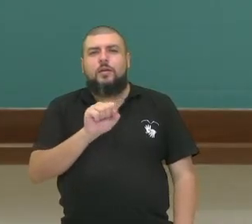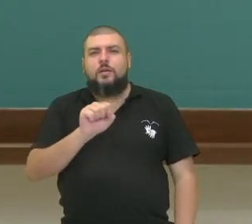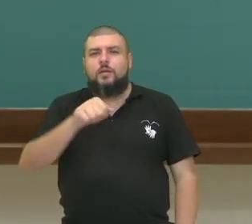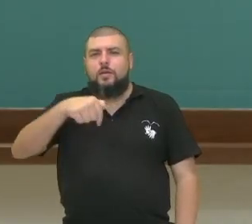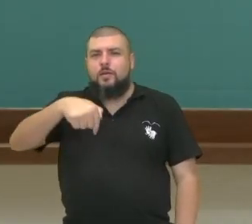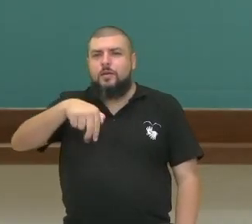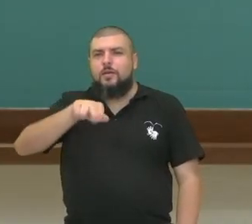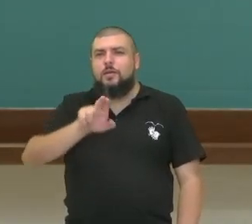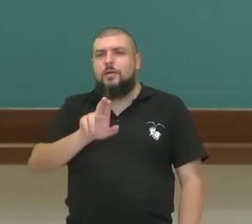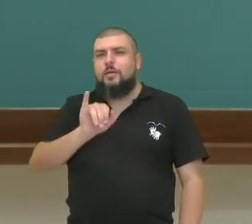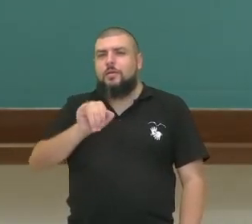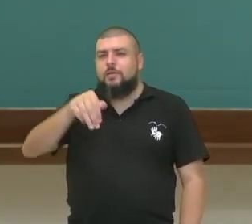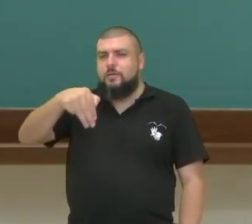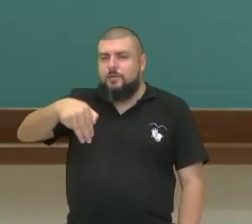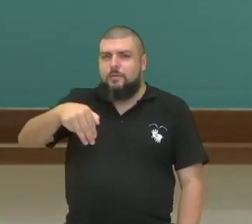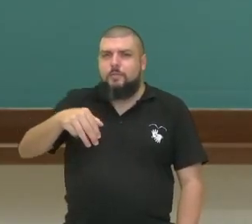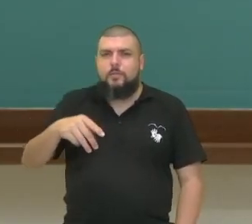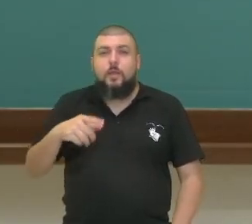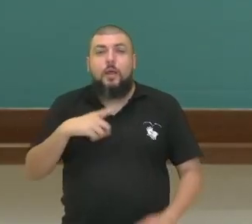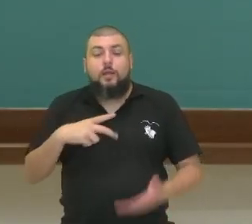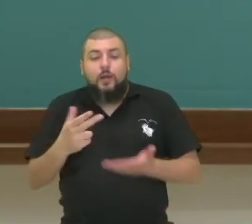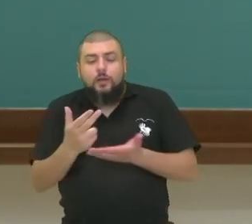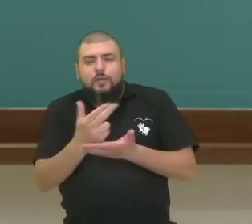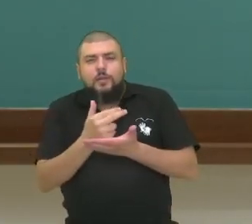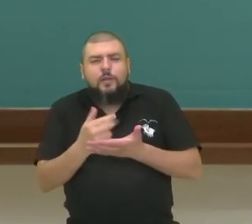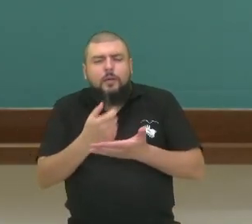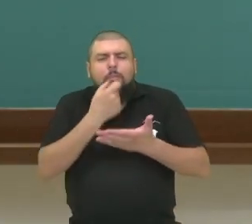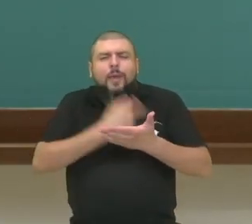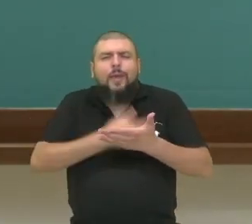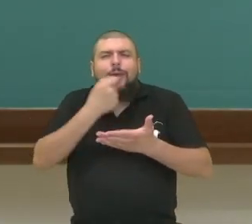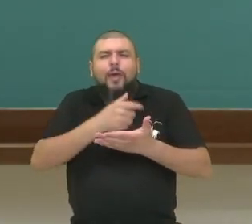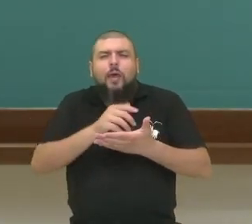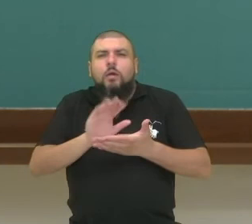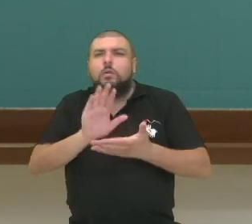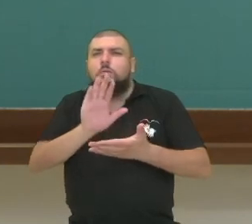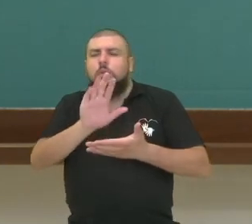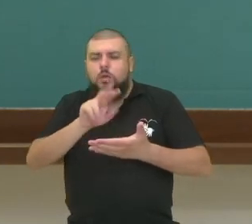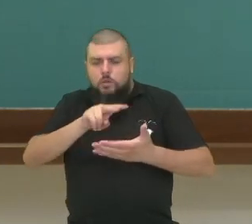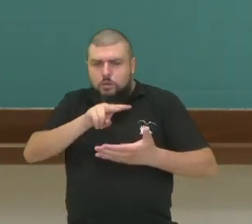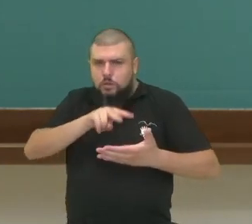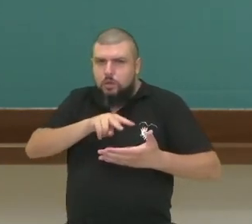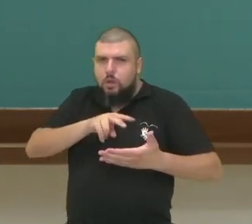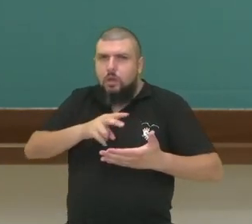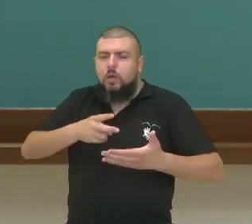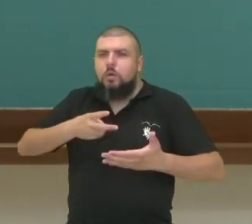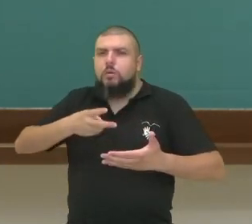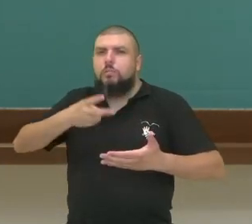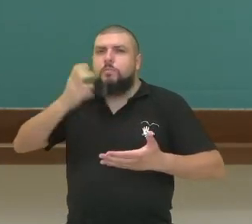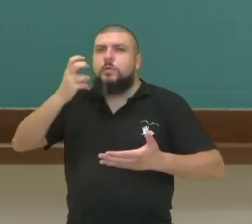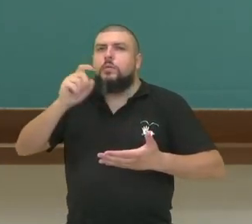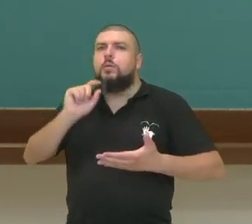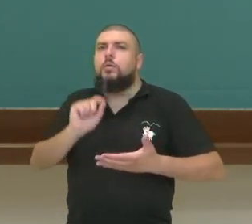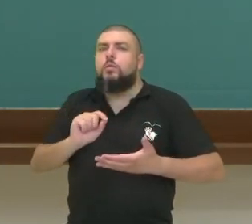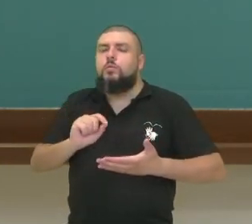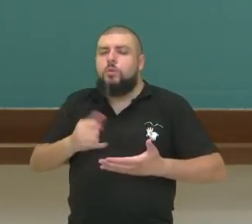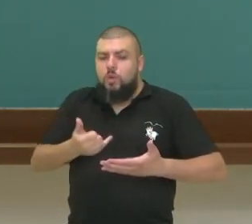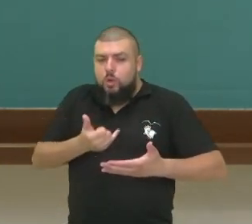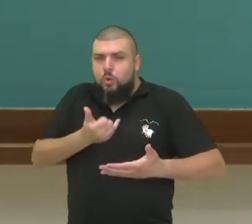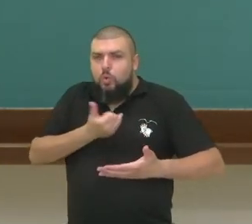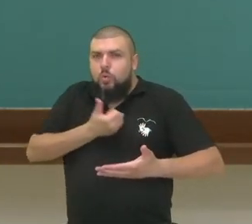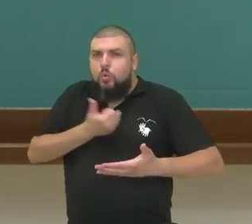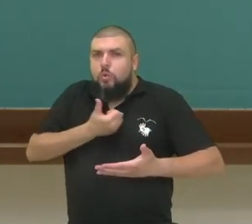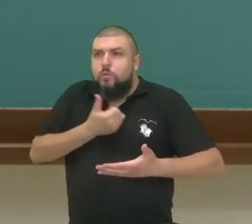charges, bem humoradas, que no fundo, se você desse uma boa lida, tinha uma crítica ali ao governo, ou tinha uma crítica